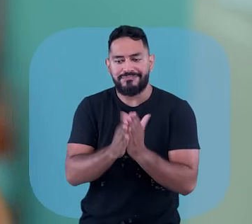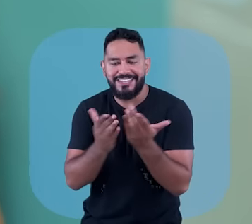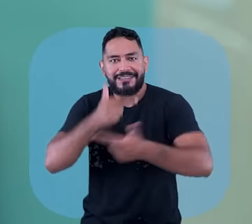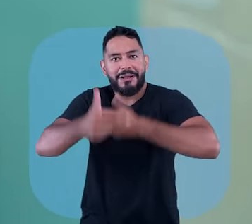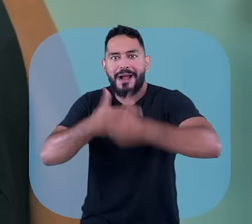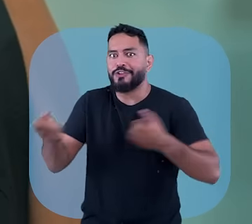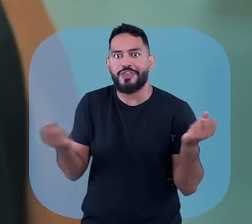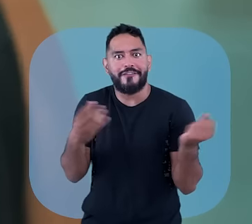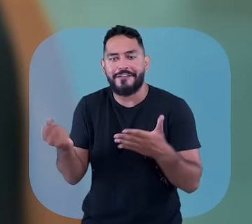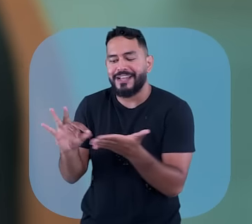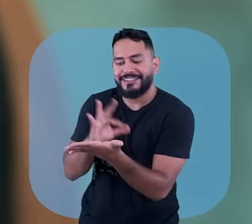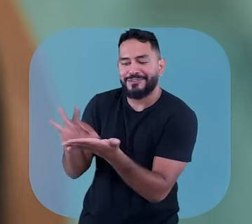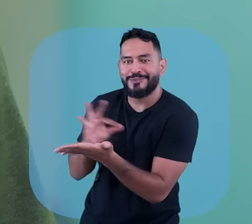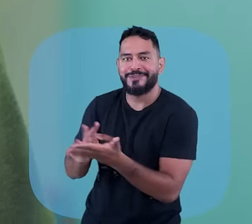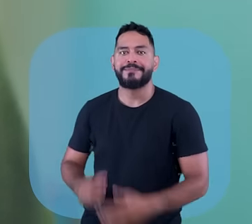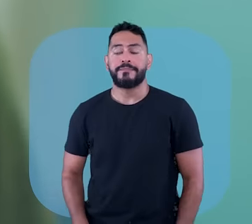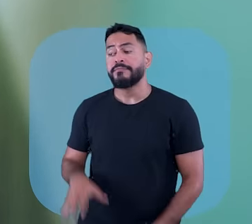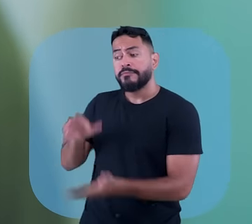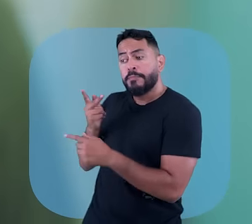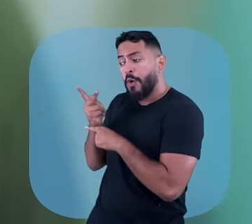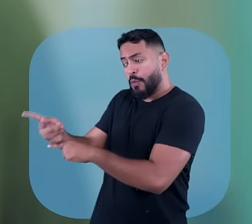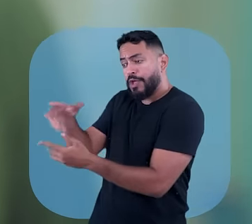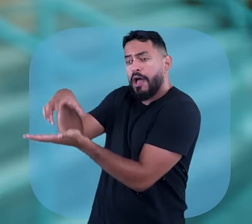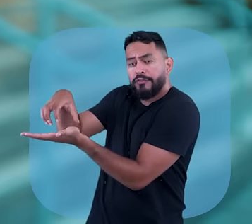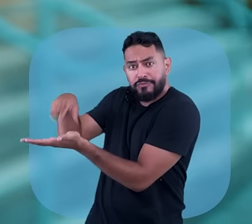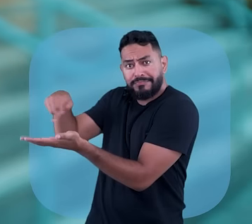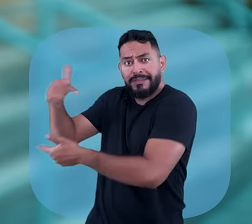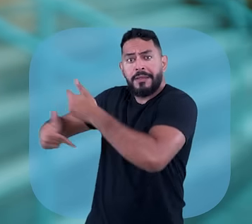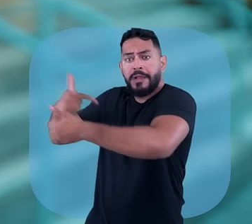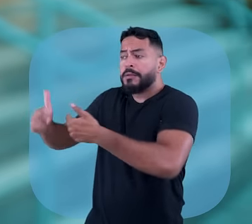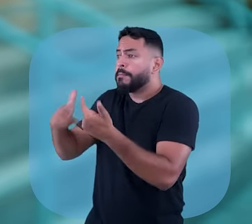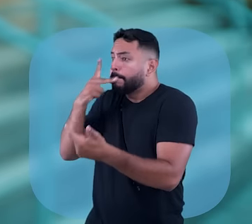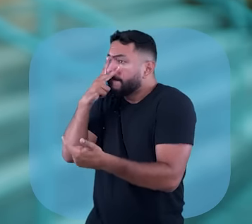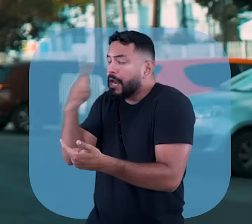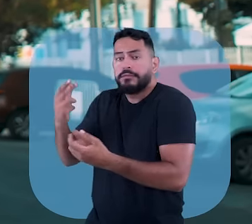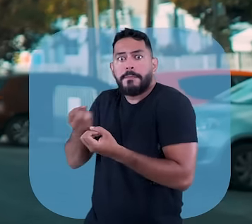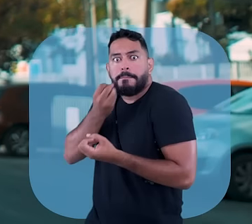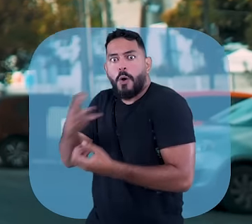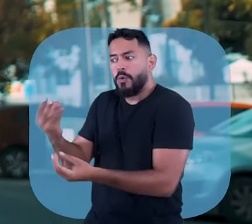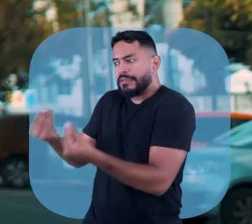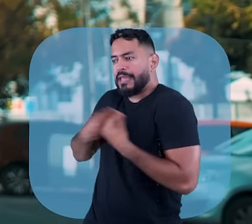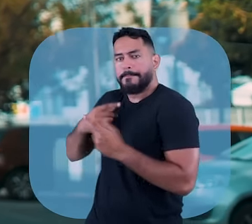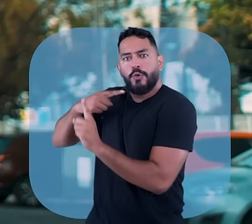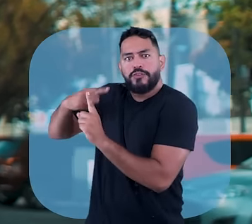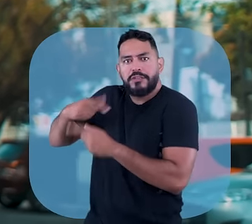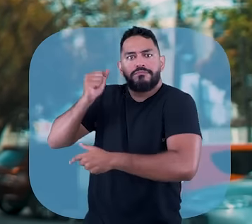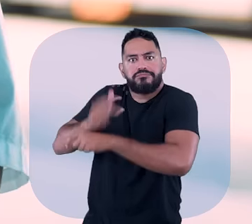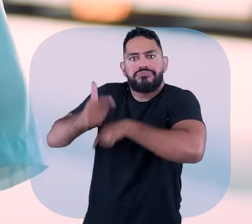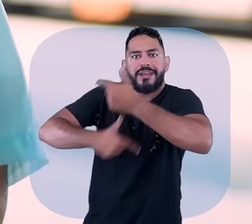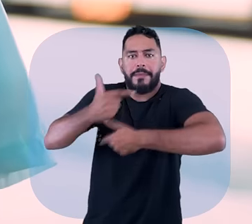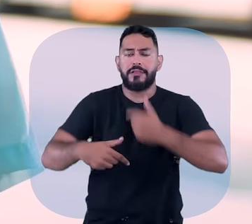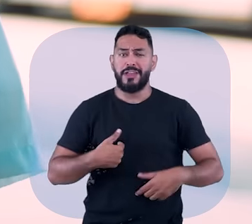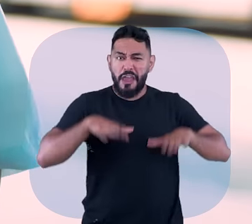mil novas carteiras de trabalho assinadas. Recorram à agência do trabalho, porque é uma ferramenta muito boa que a gente tem à nossa disposição.